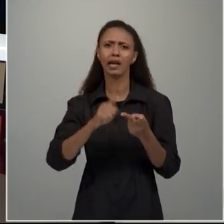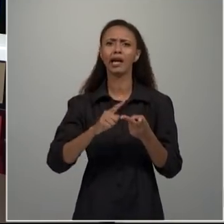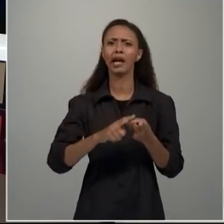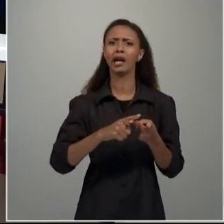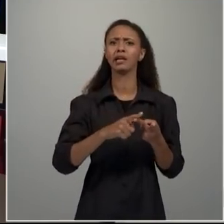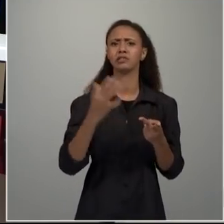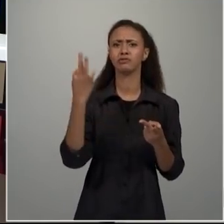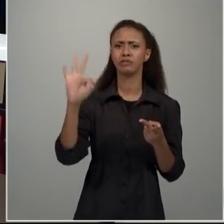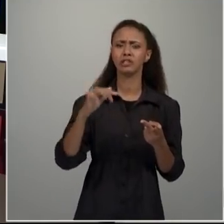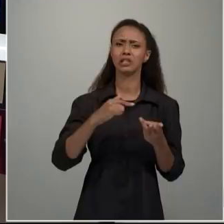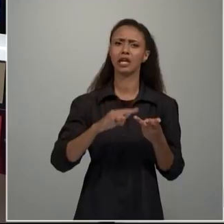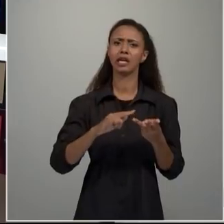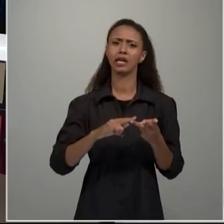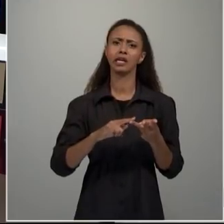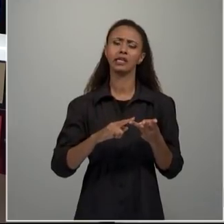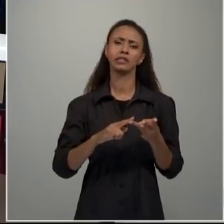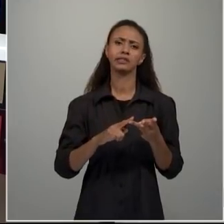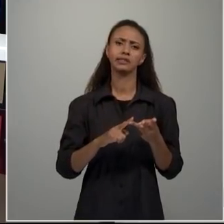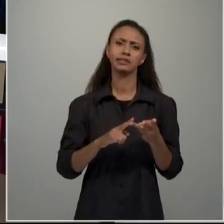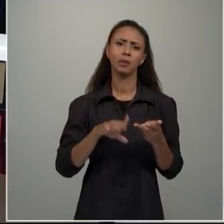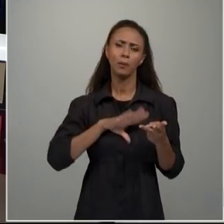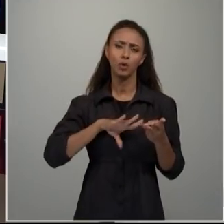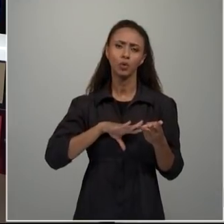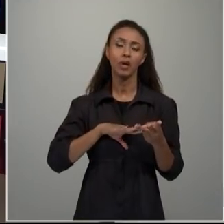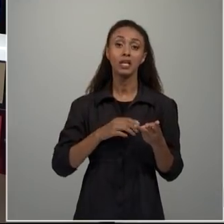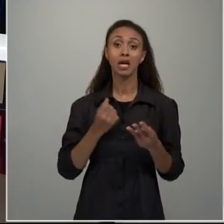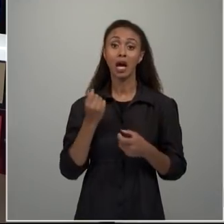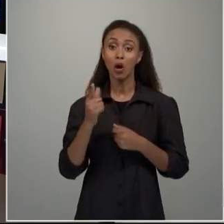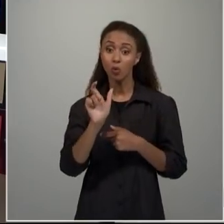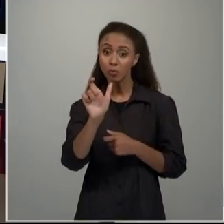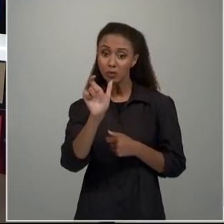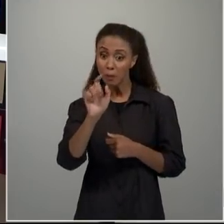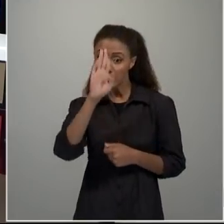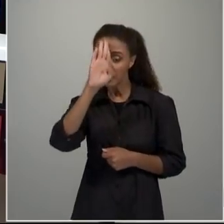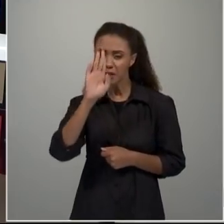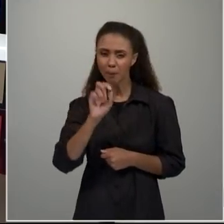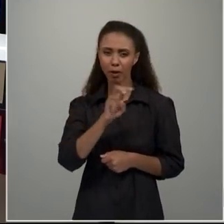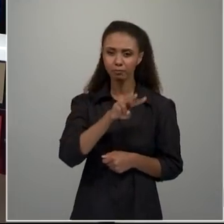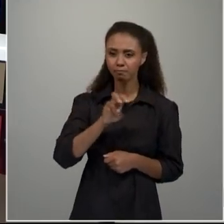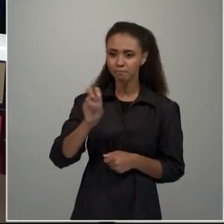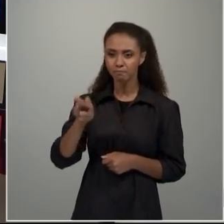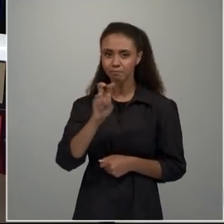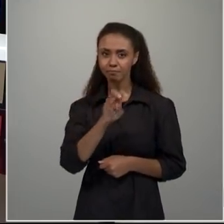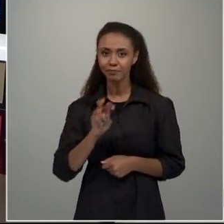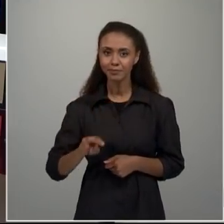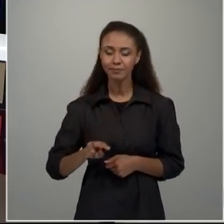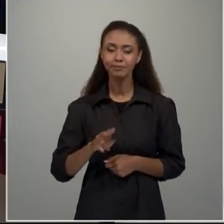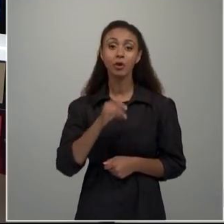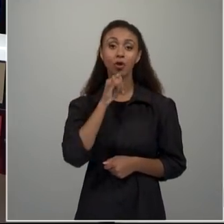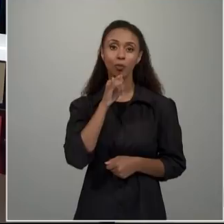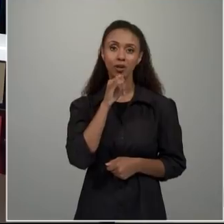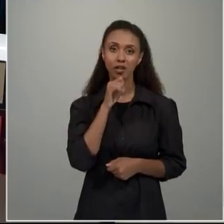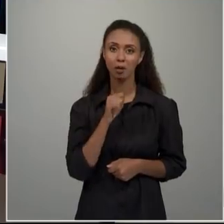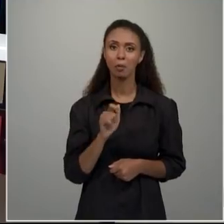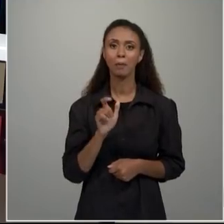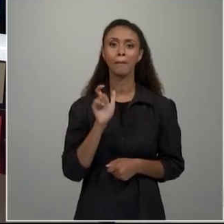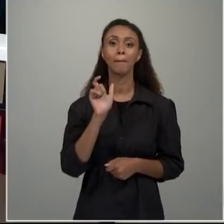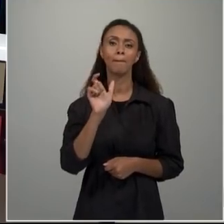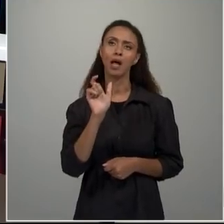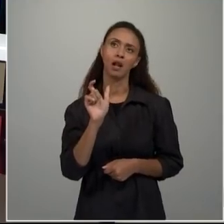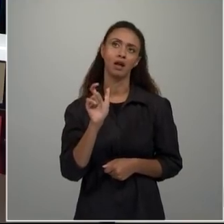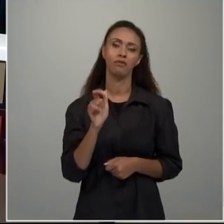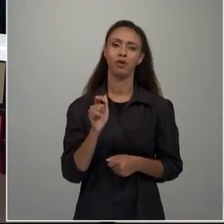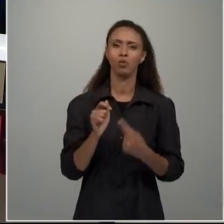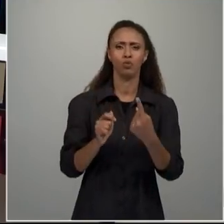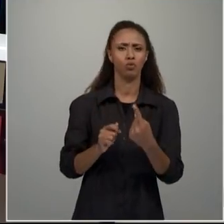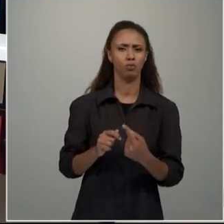eu pego eu coloco palavras chaves que me interessam então o que você vai fazer se vai colocar uma palavra chave ou algumas que te